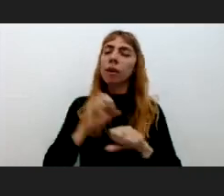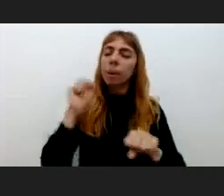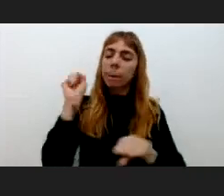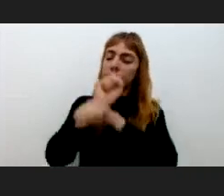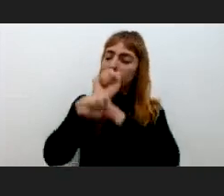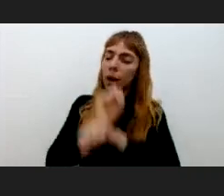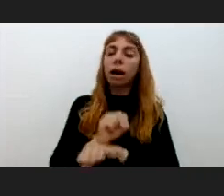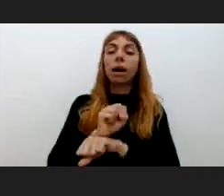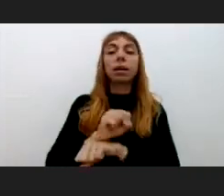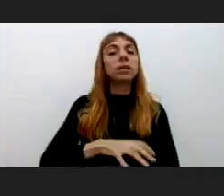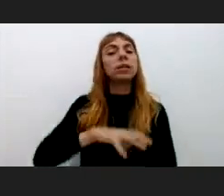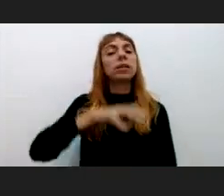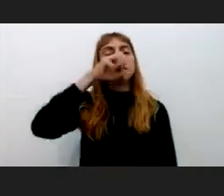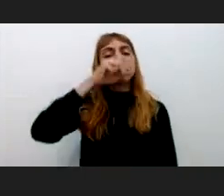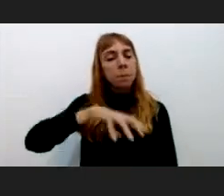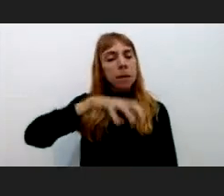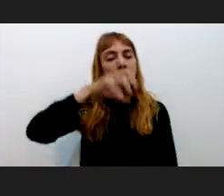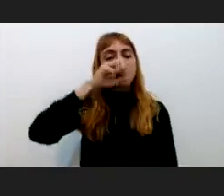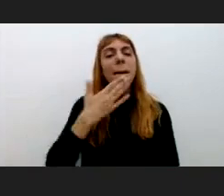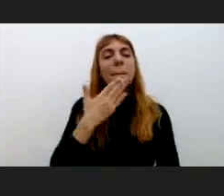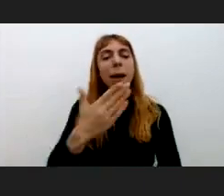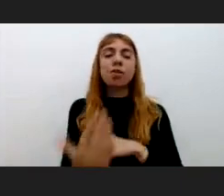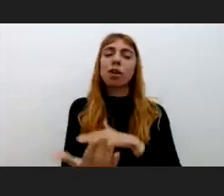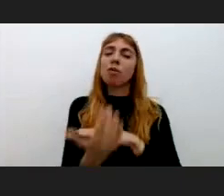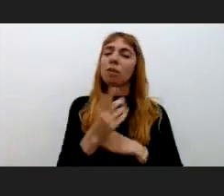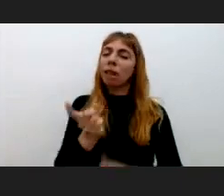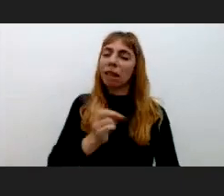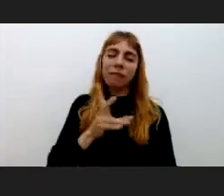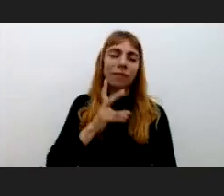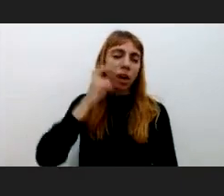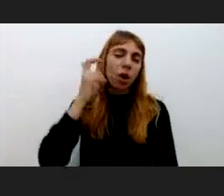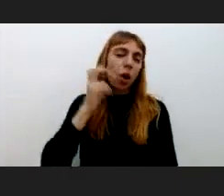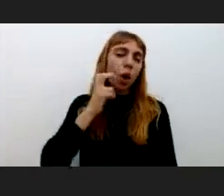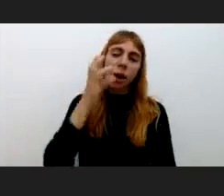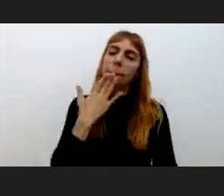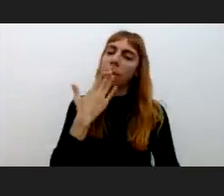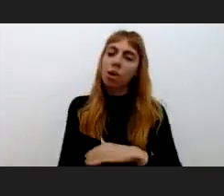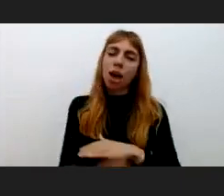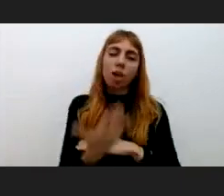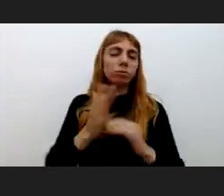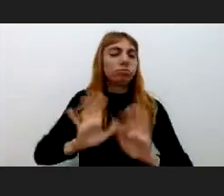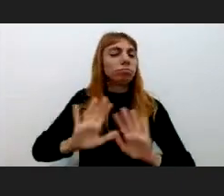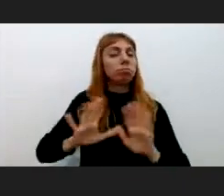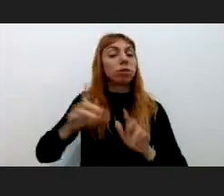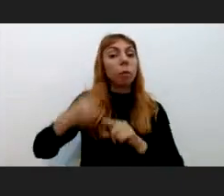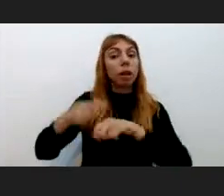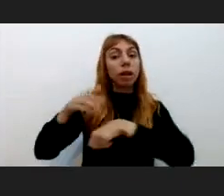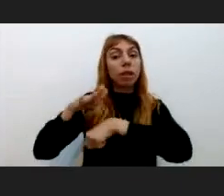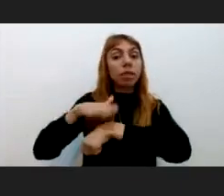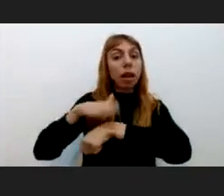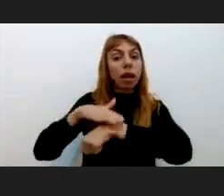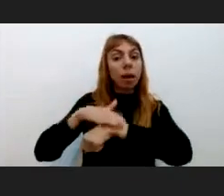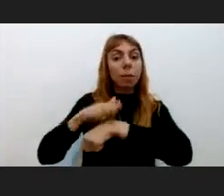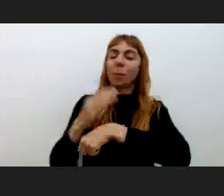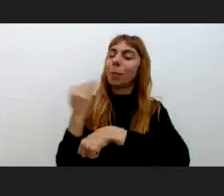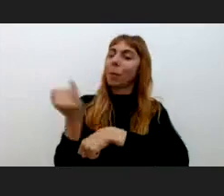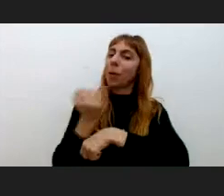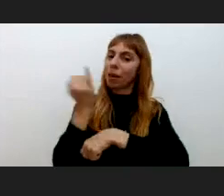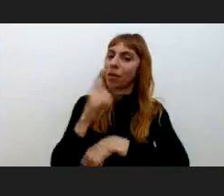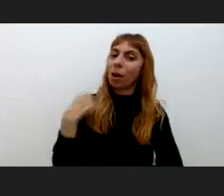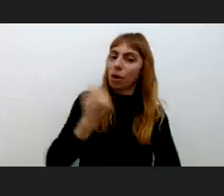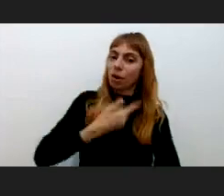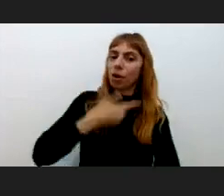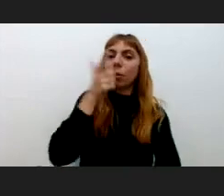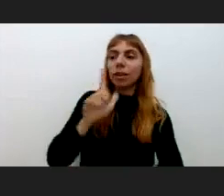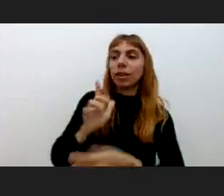porque o tempo é importante para que a gente tenha bons resultados no tratamento. Vamos